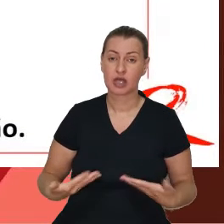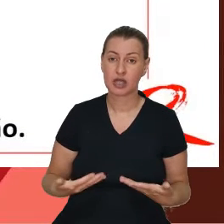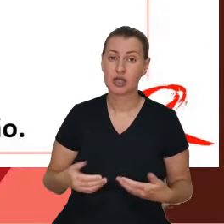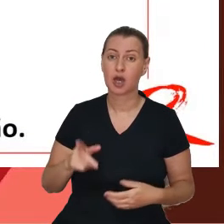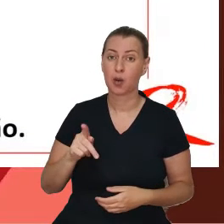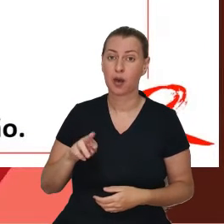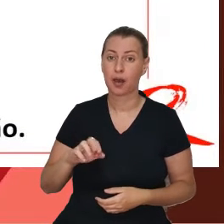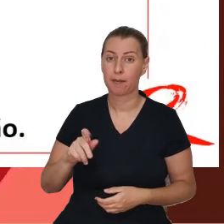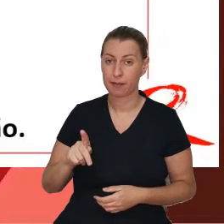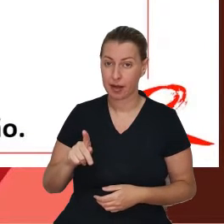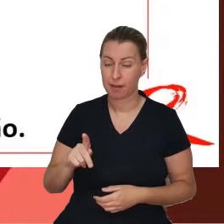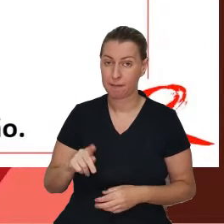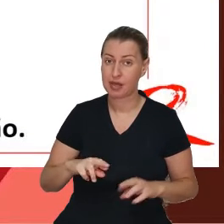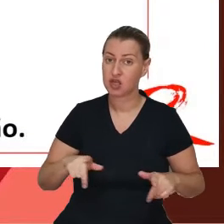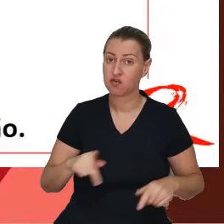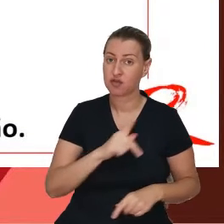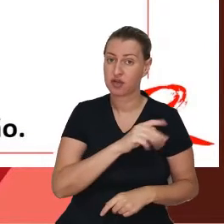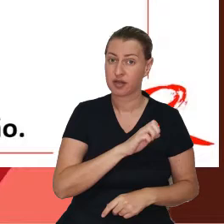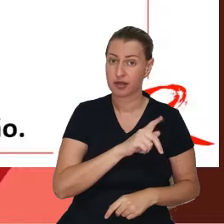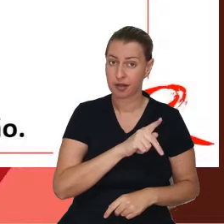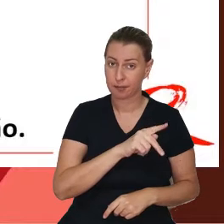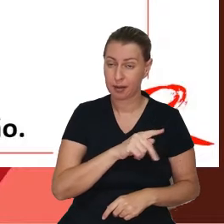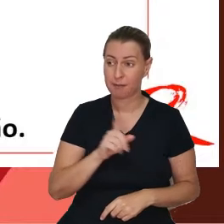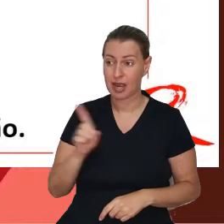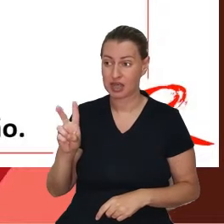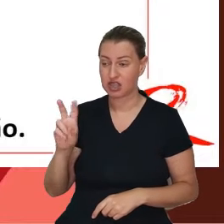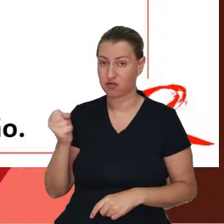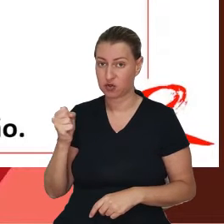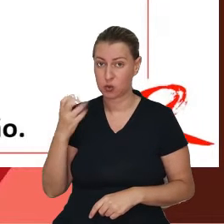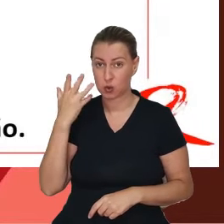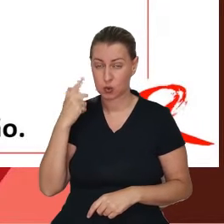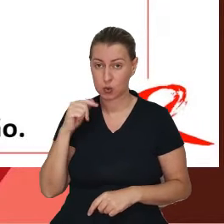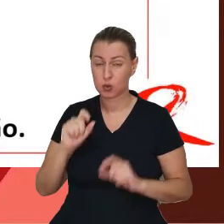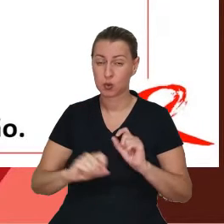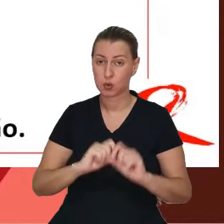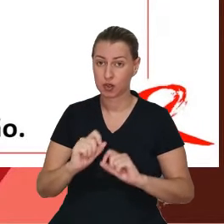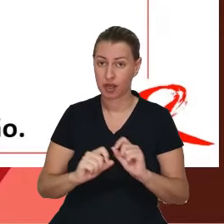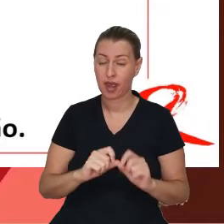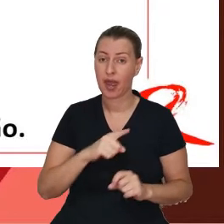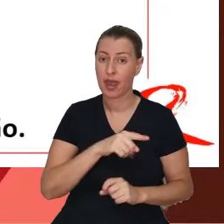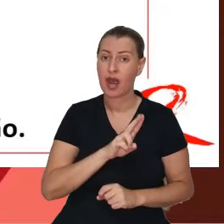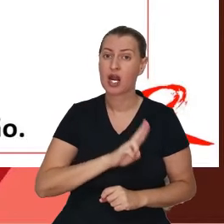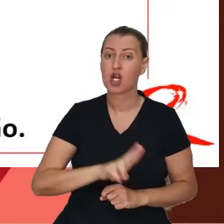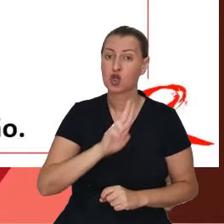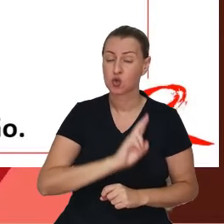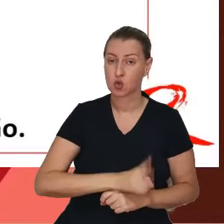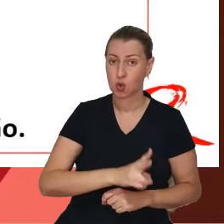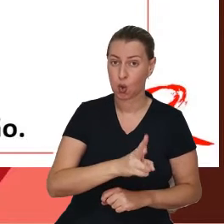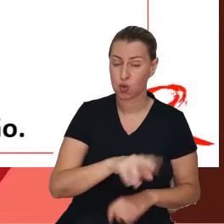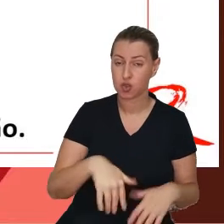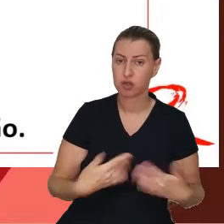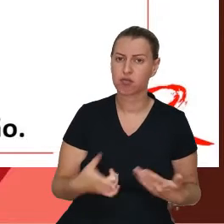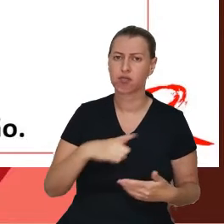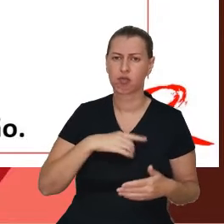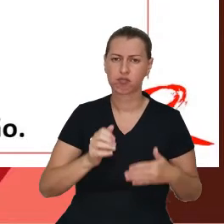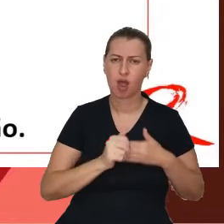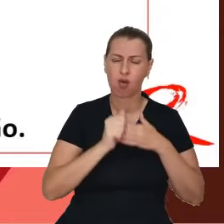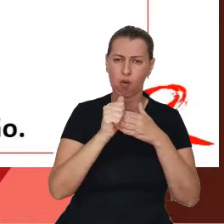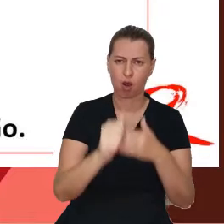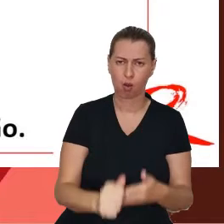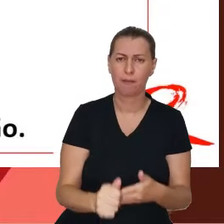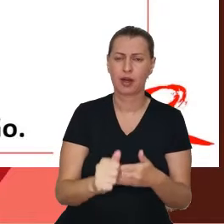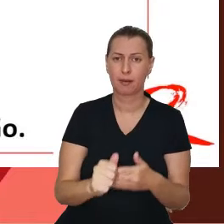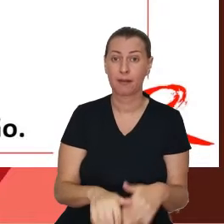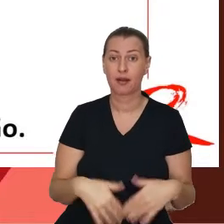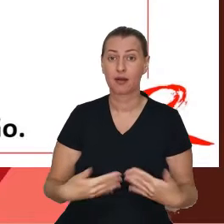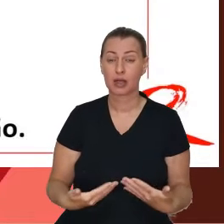A PrEP, diferente da PEP, que é só 28 dias, né, ela é de uso contínuo, então ela exige um acompanhamento,